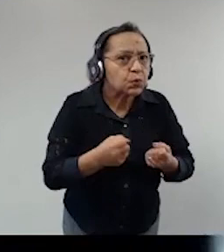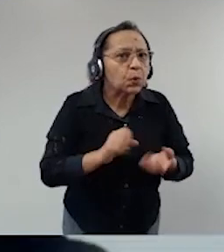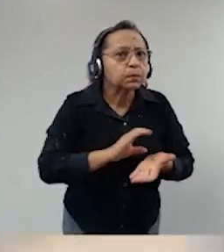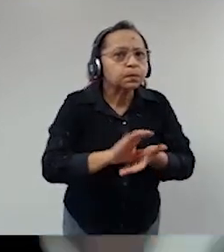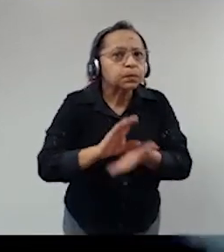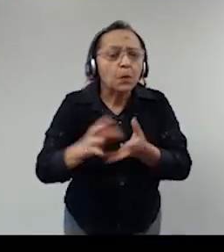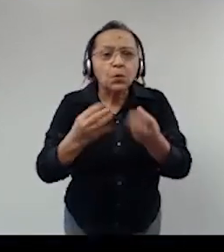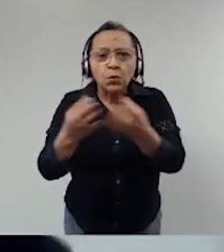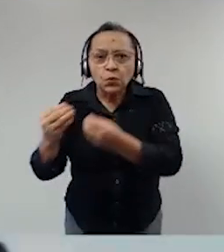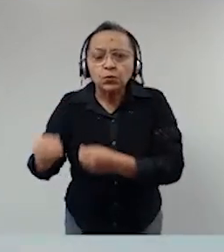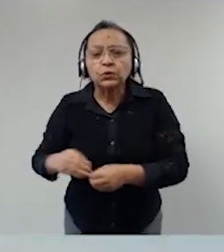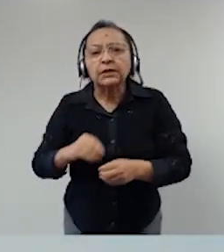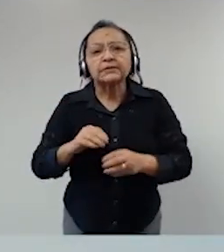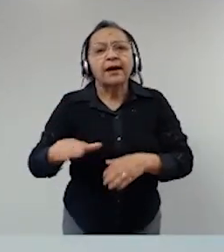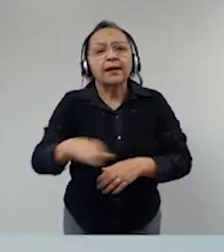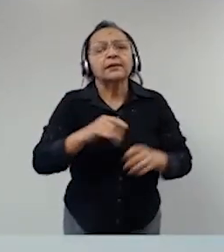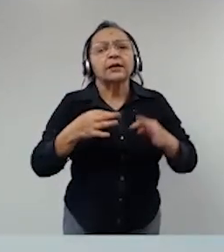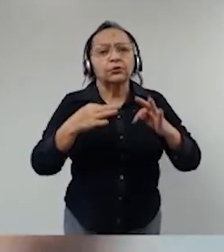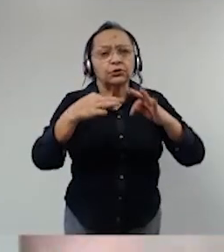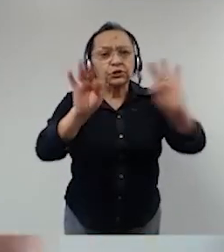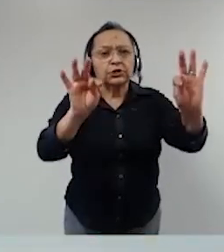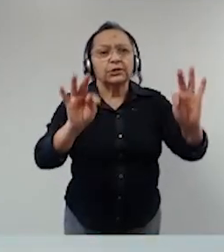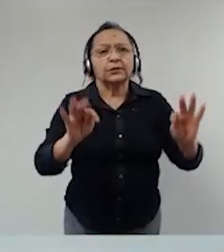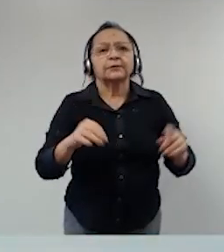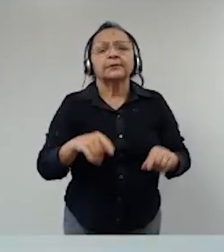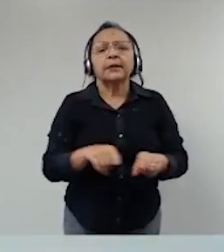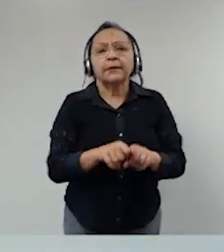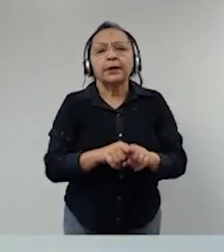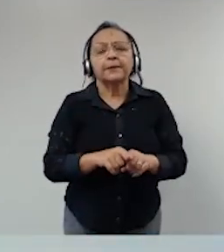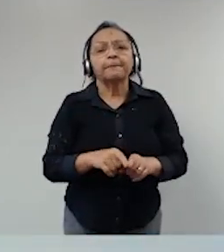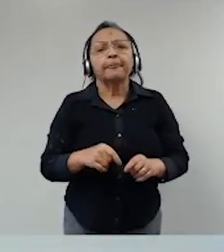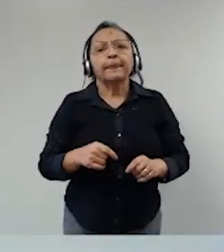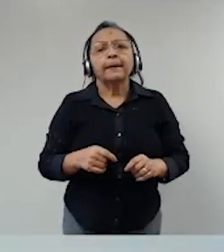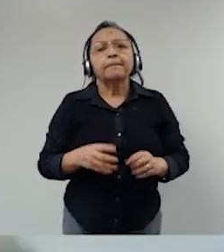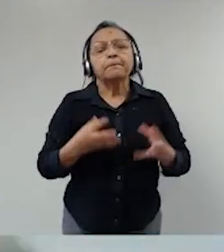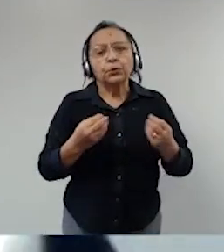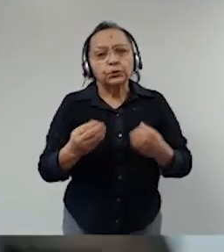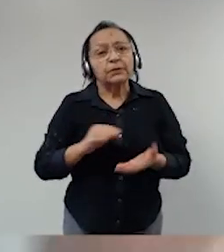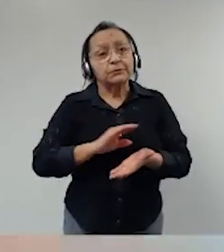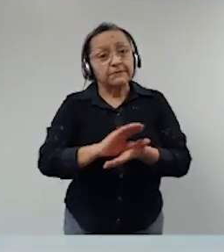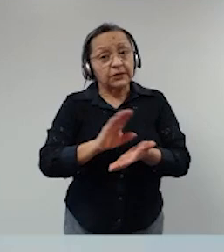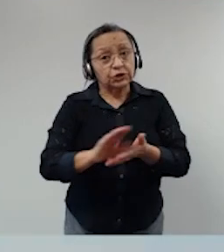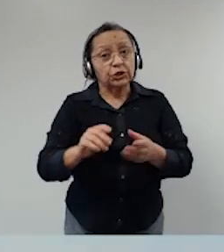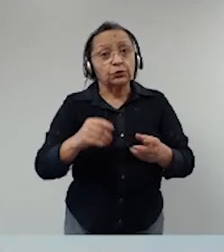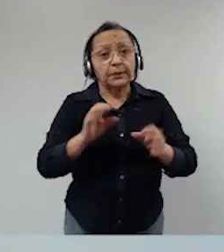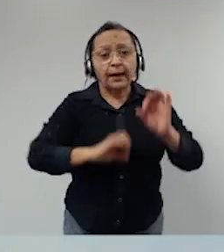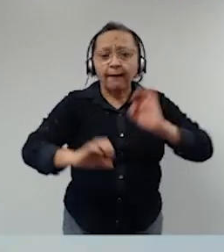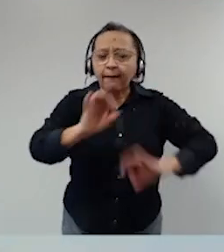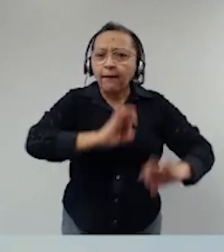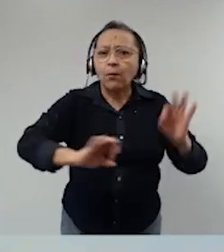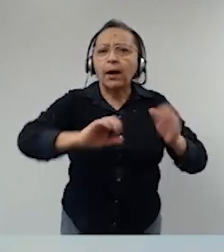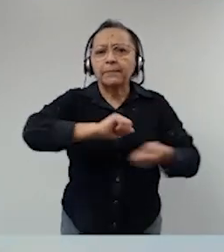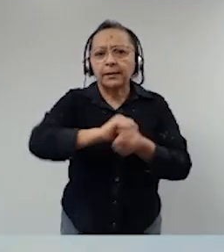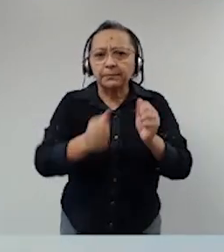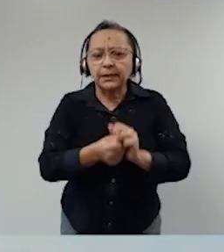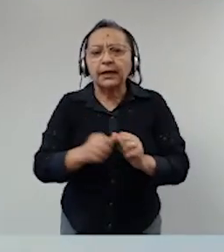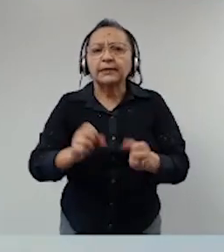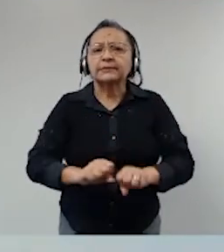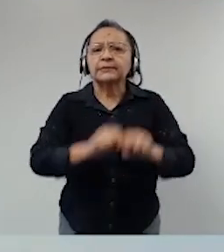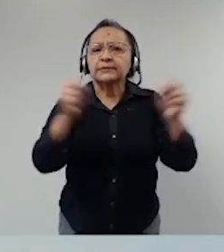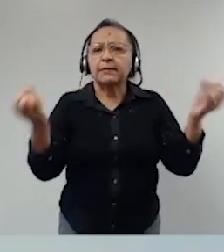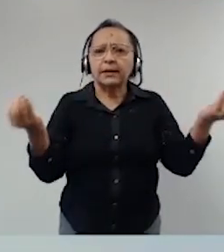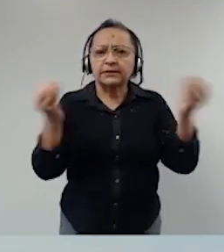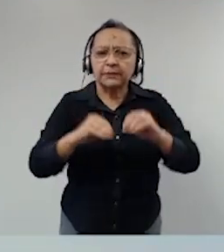controle de processo, de mediação, tá certo? Sou um entusiasta da mediação, né? Sistemas de lançamento de processo,